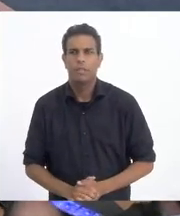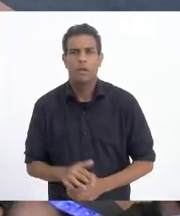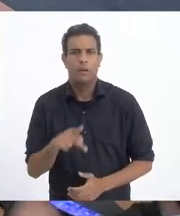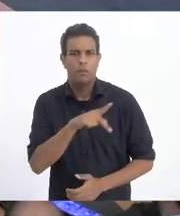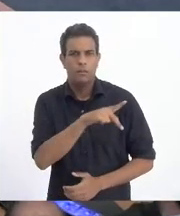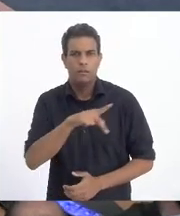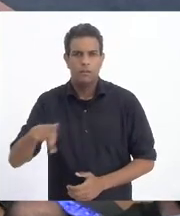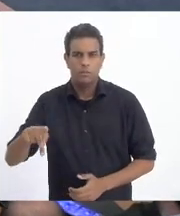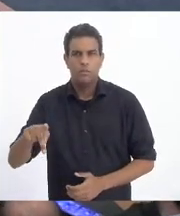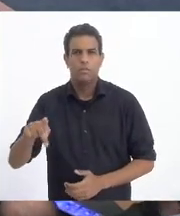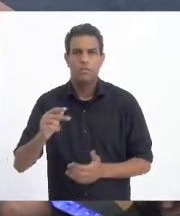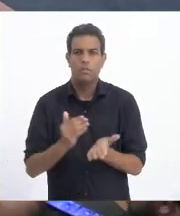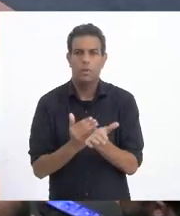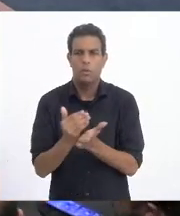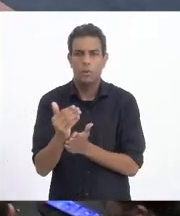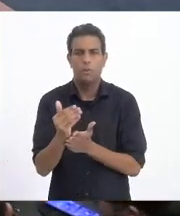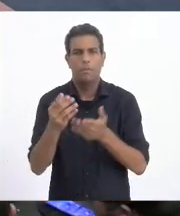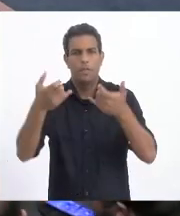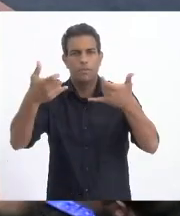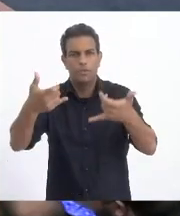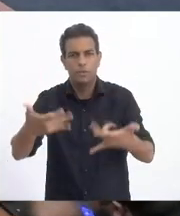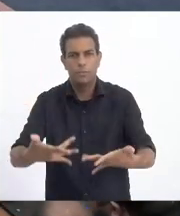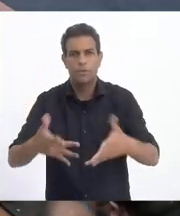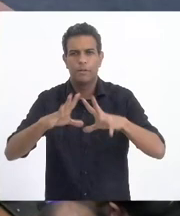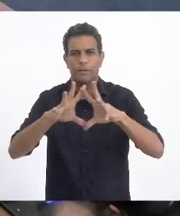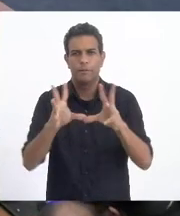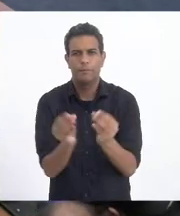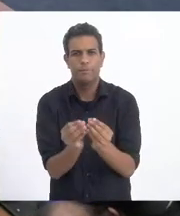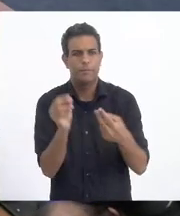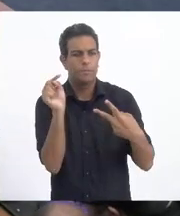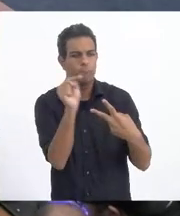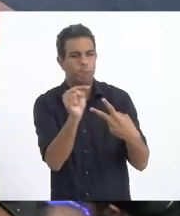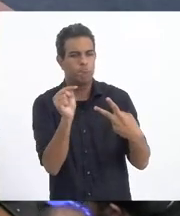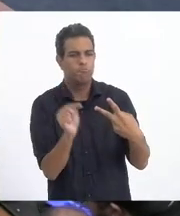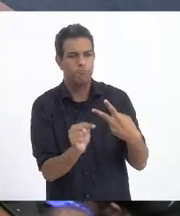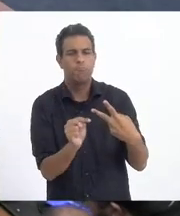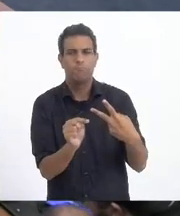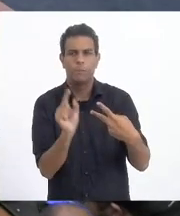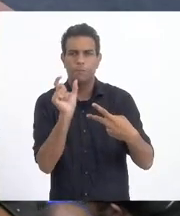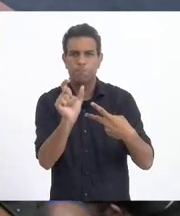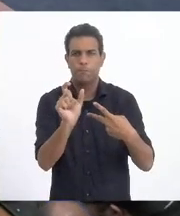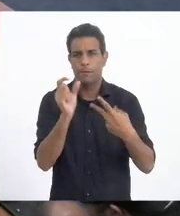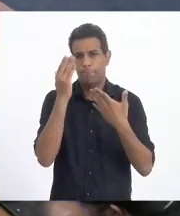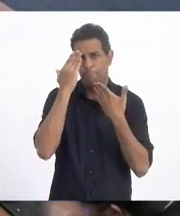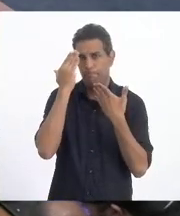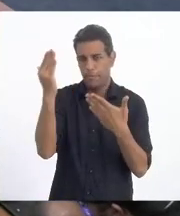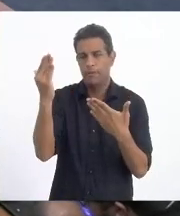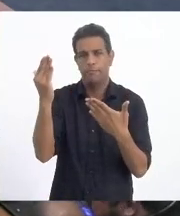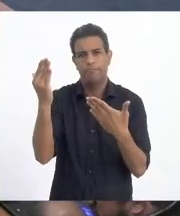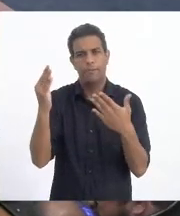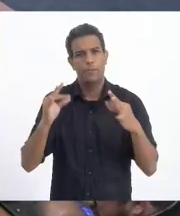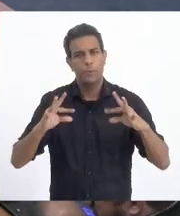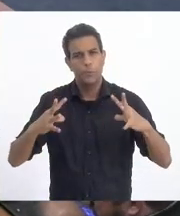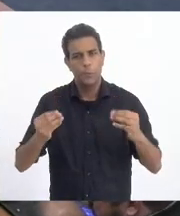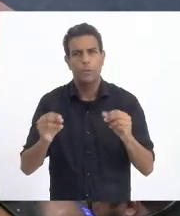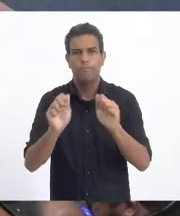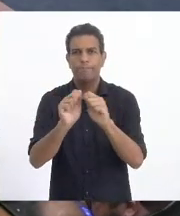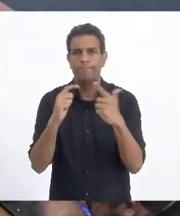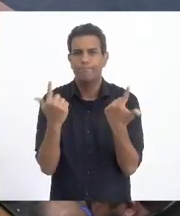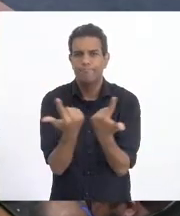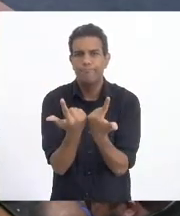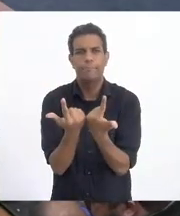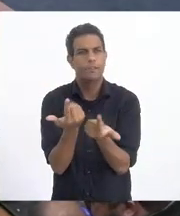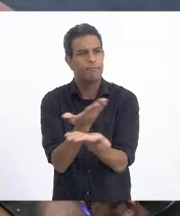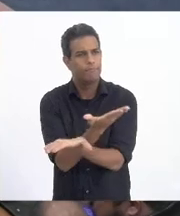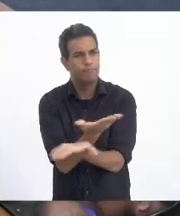Presidente, começo minha fala hoje com duas palavras. Primeiro, agradecendo, agradeço o parlamento, em nome